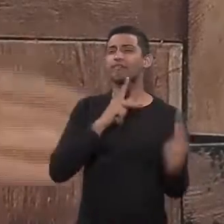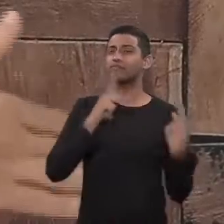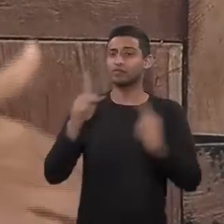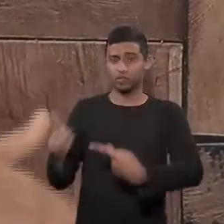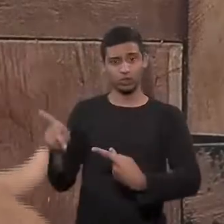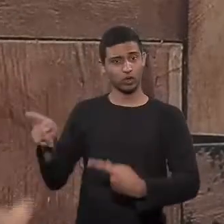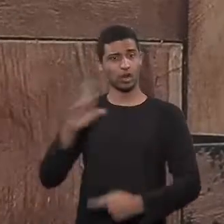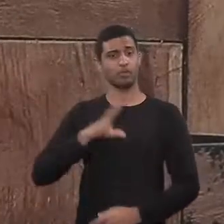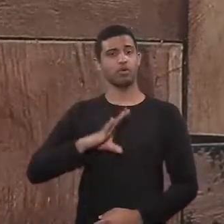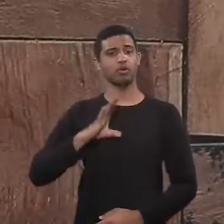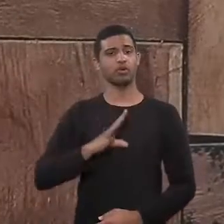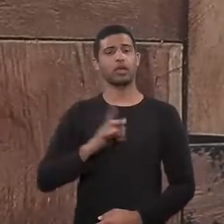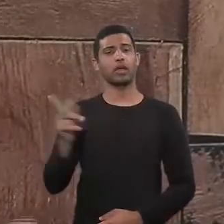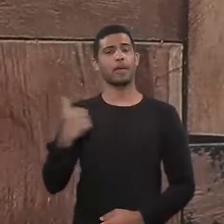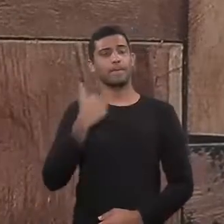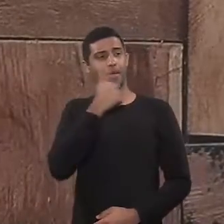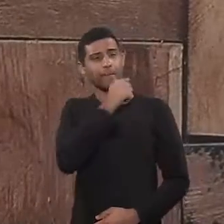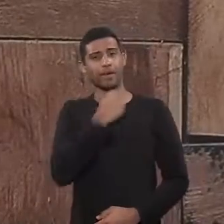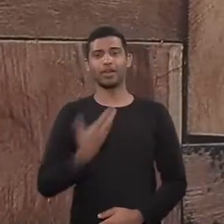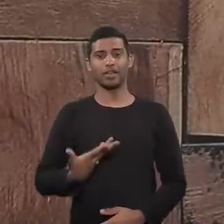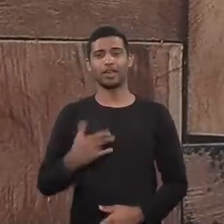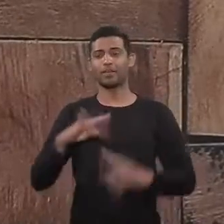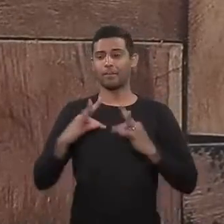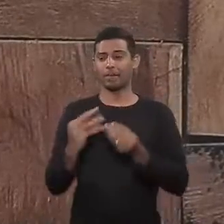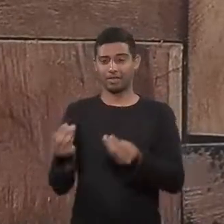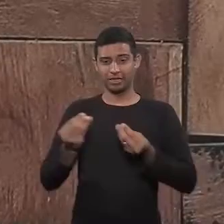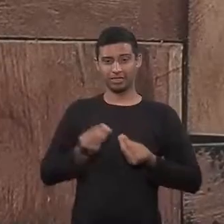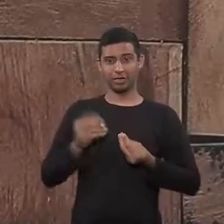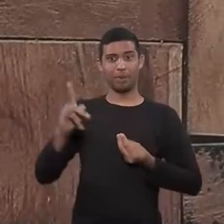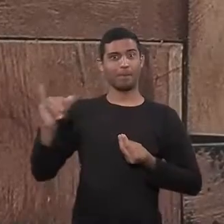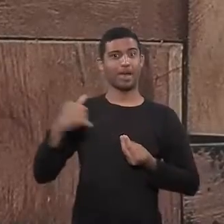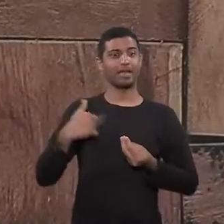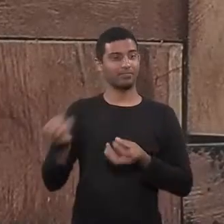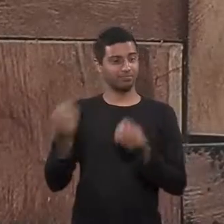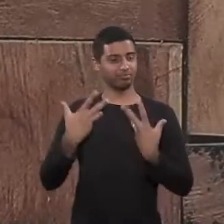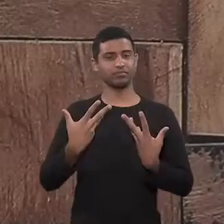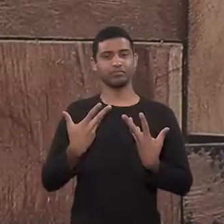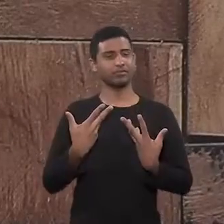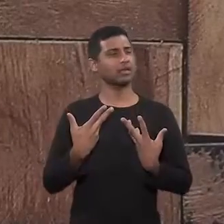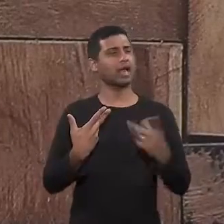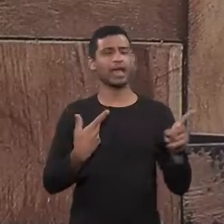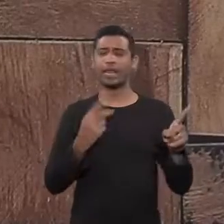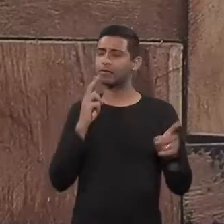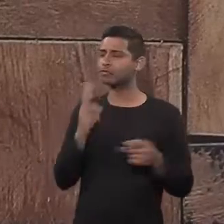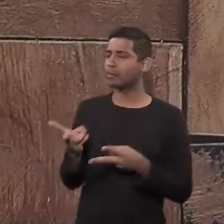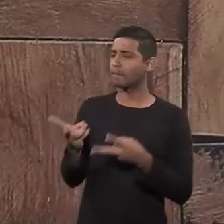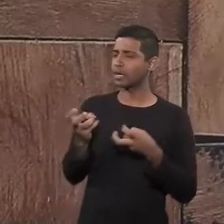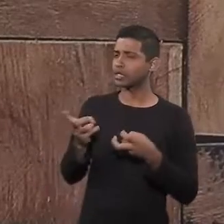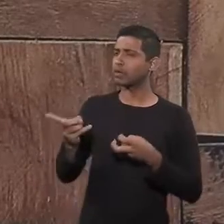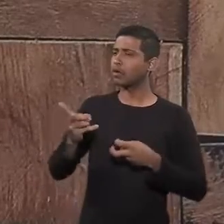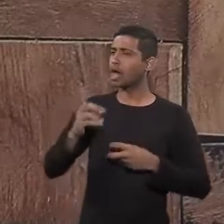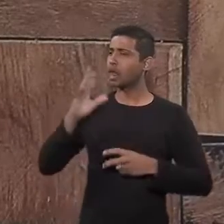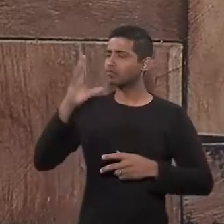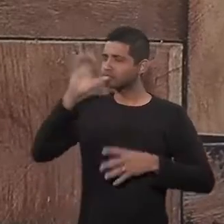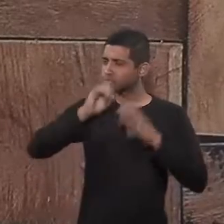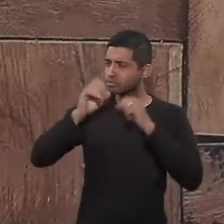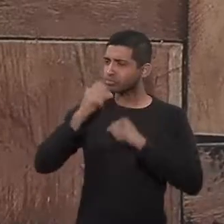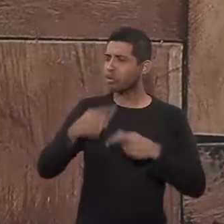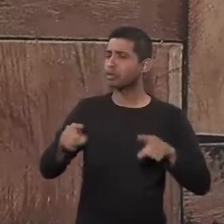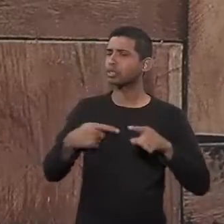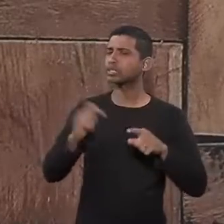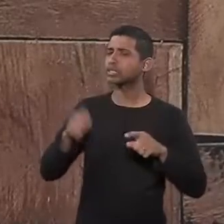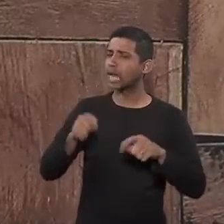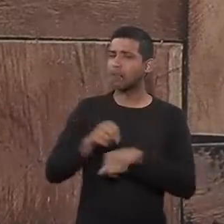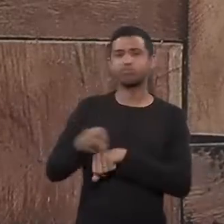visitas a Portugal, a minha mãe tinha ganho um piano do meu pai, e ela notou, assim, que eu tinha um certo jeito para música e começou